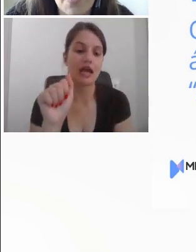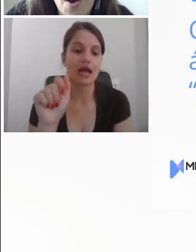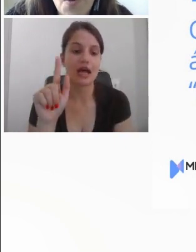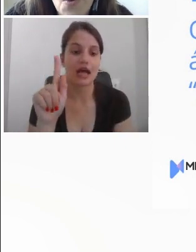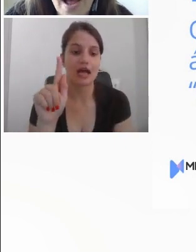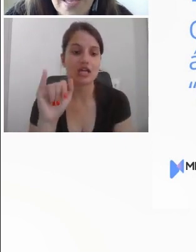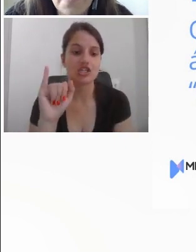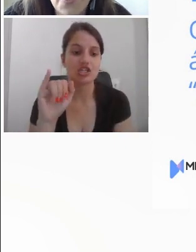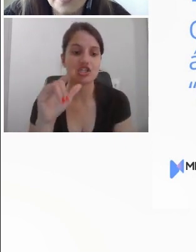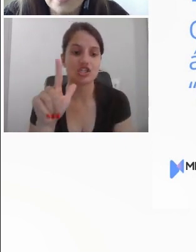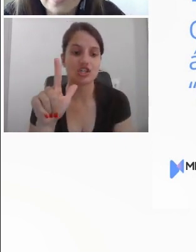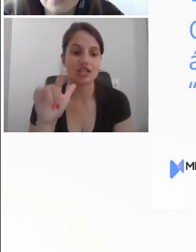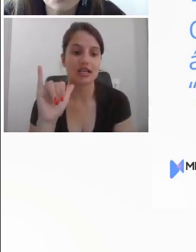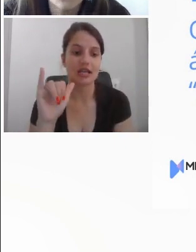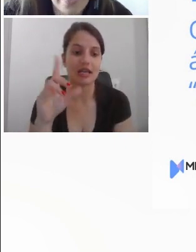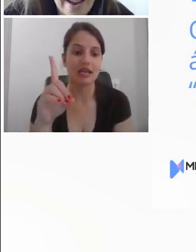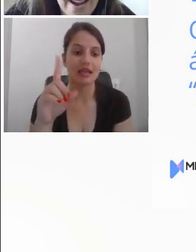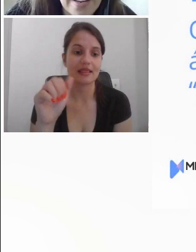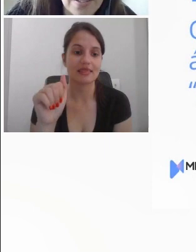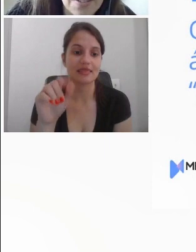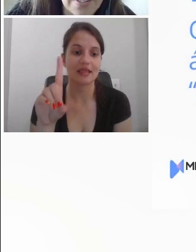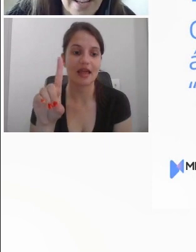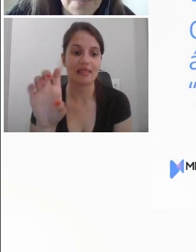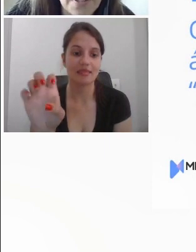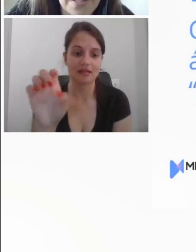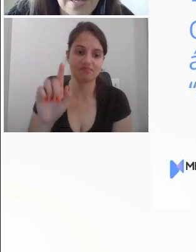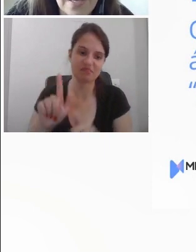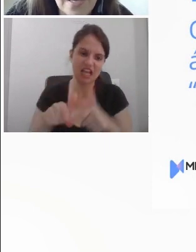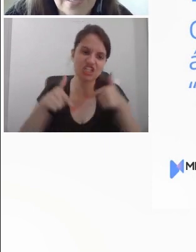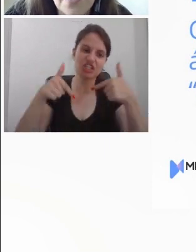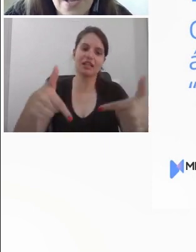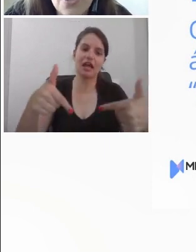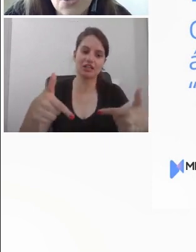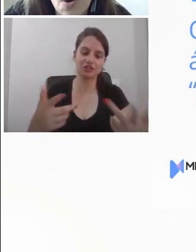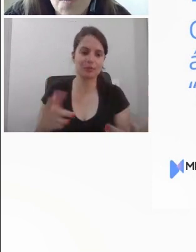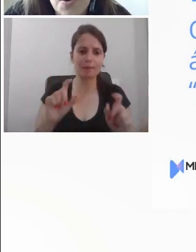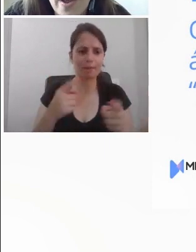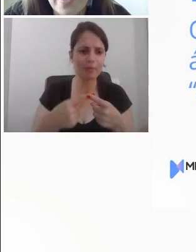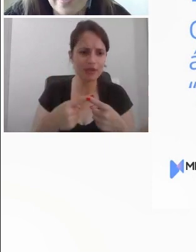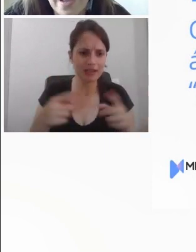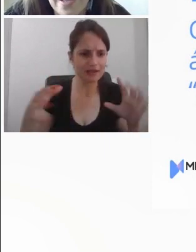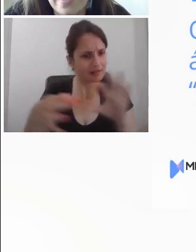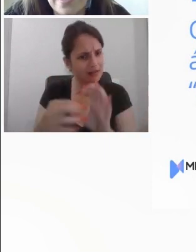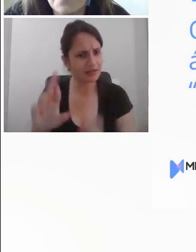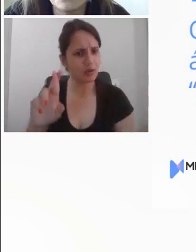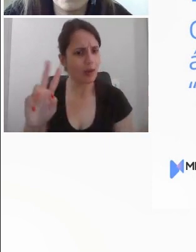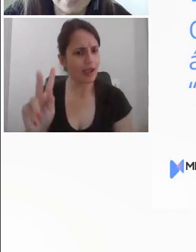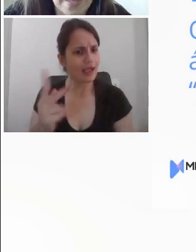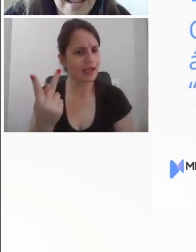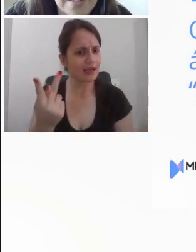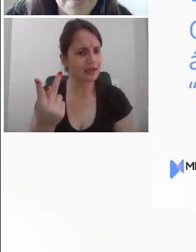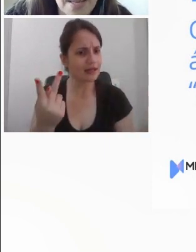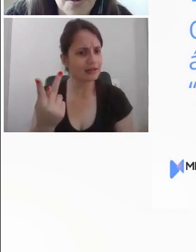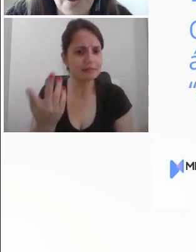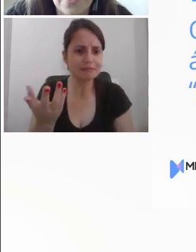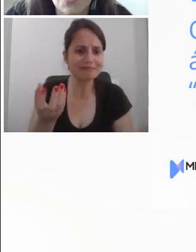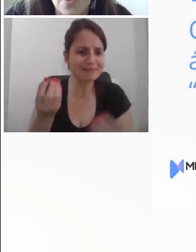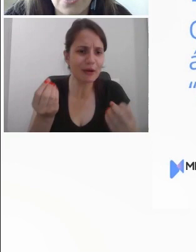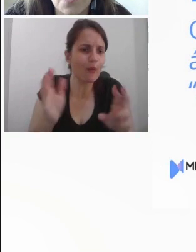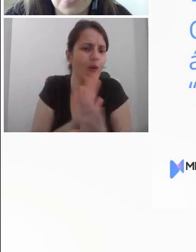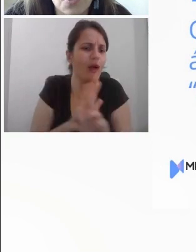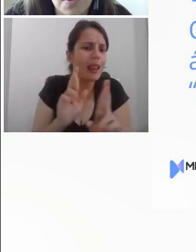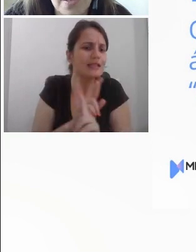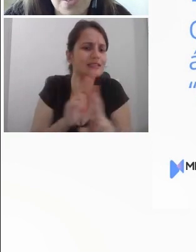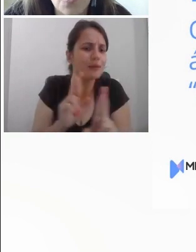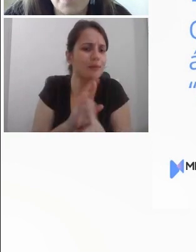e qual a importância do RH nisso né porque não é sobre o RH implementar também um método